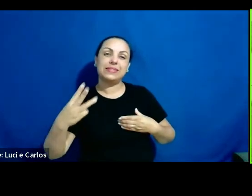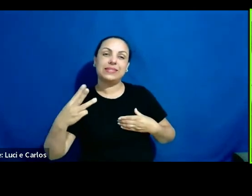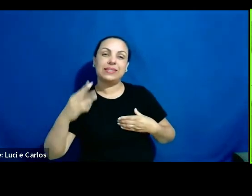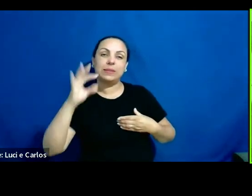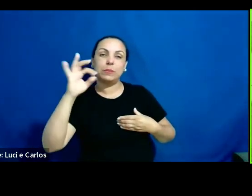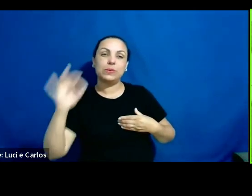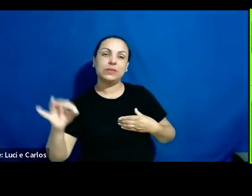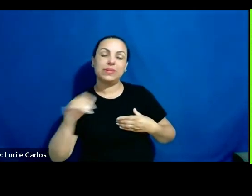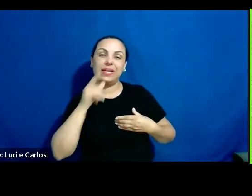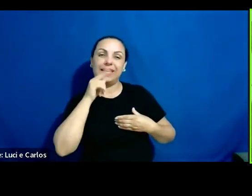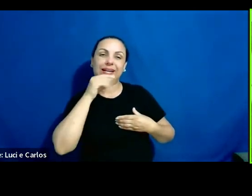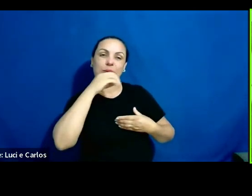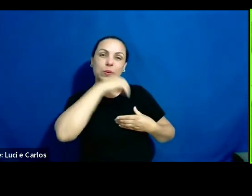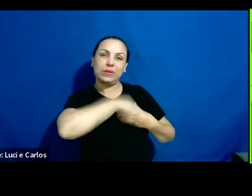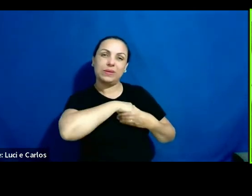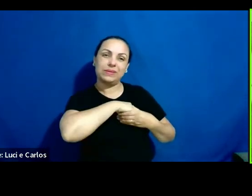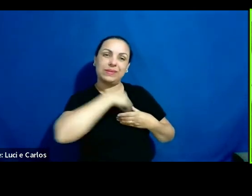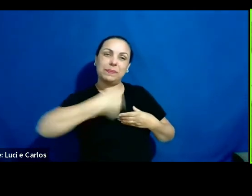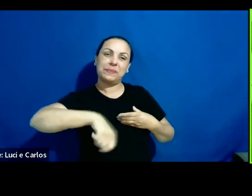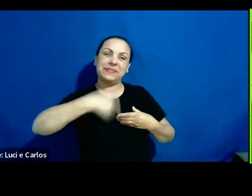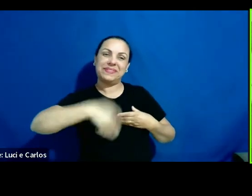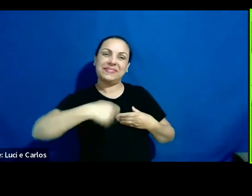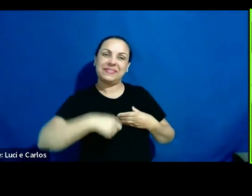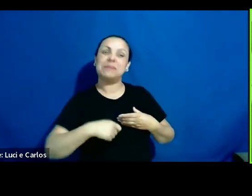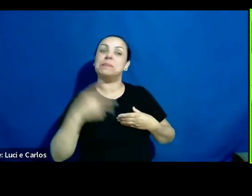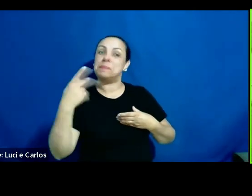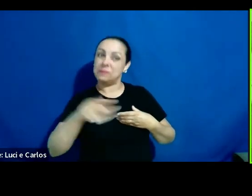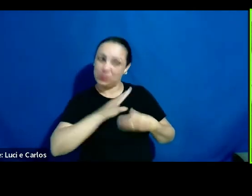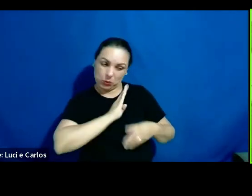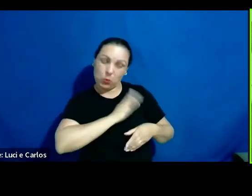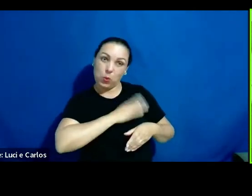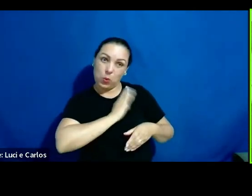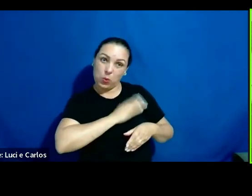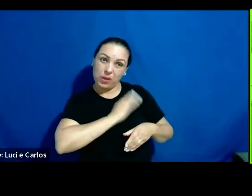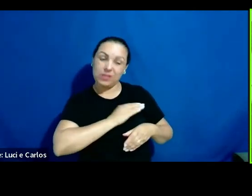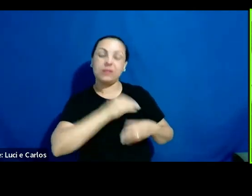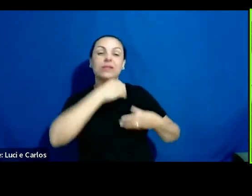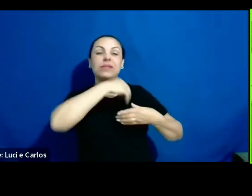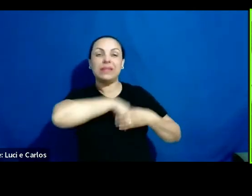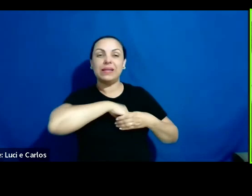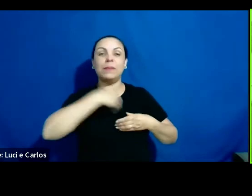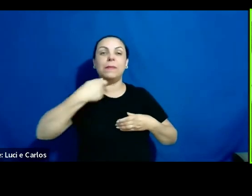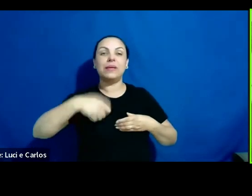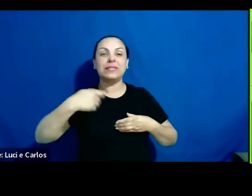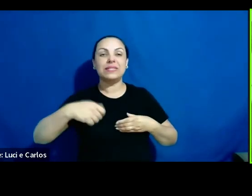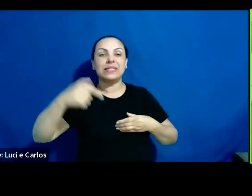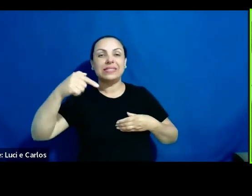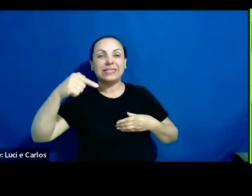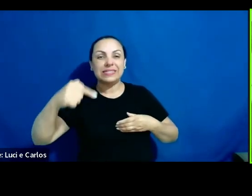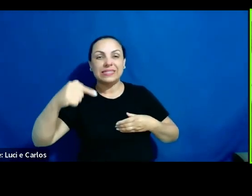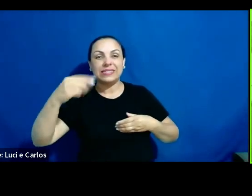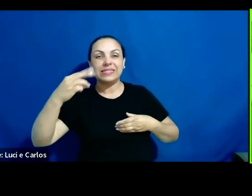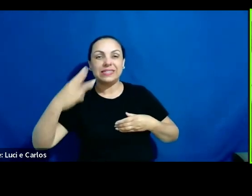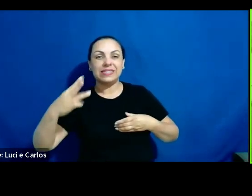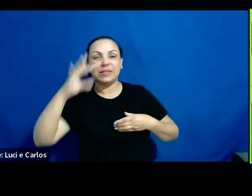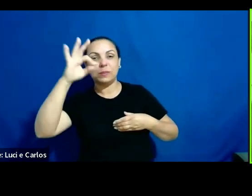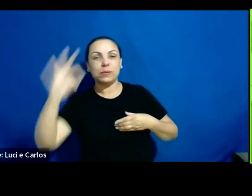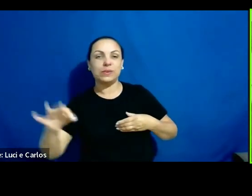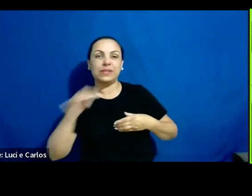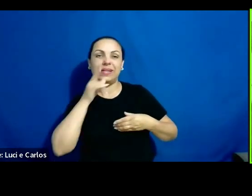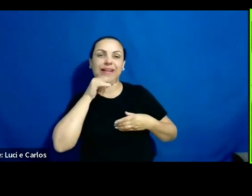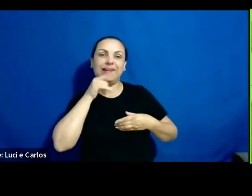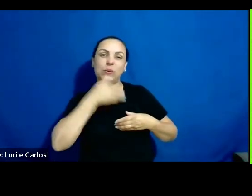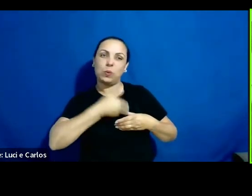73% de água. O teu coração, 73% é água.